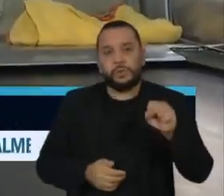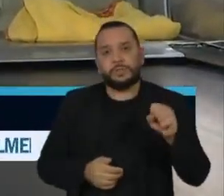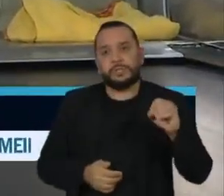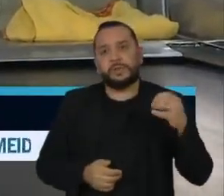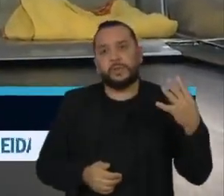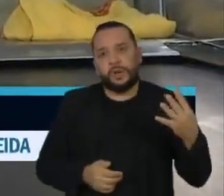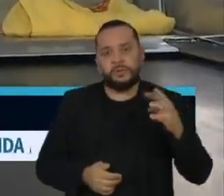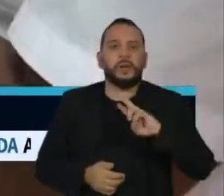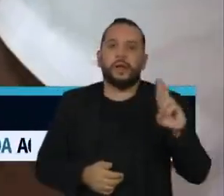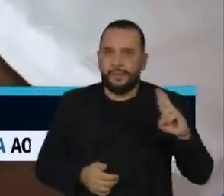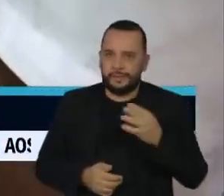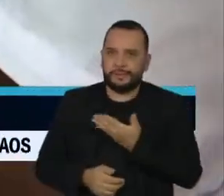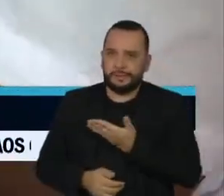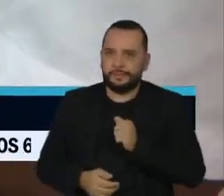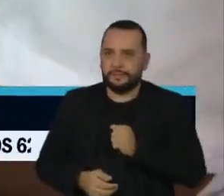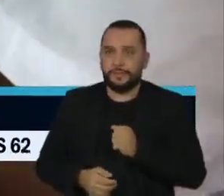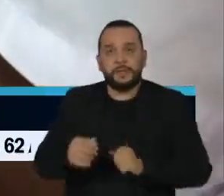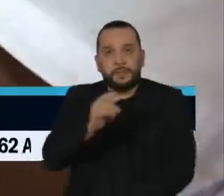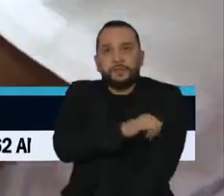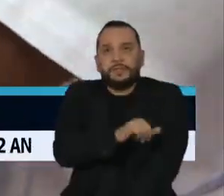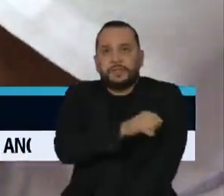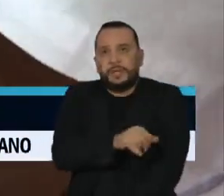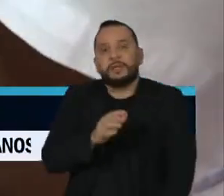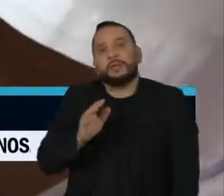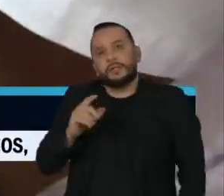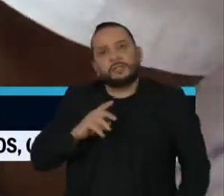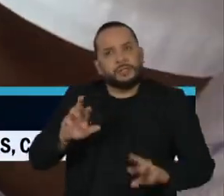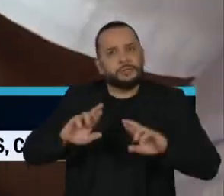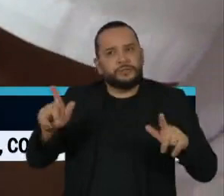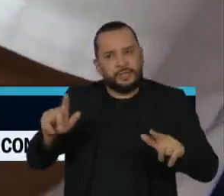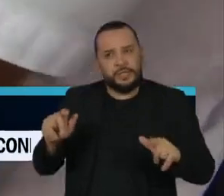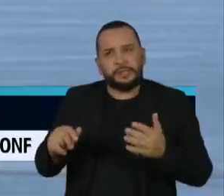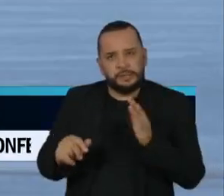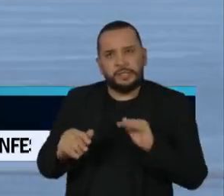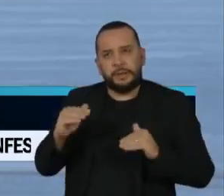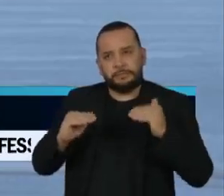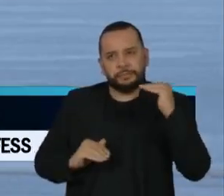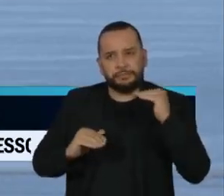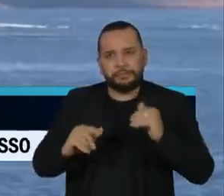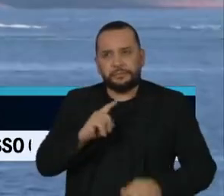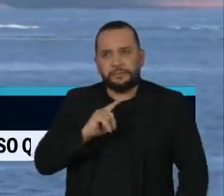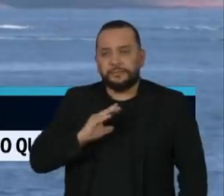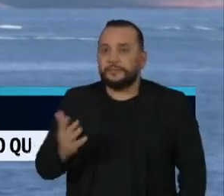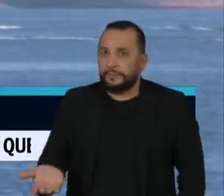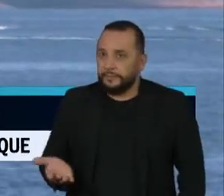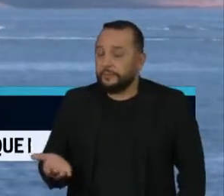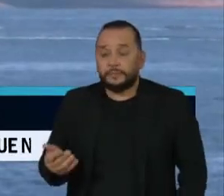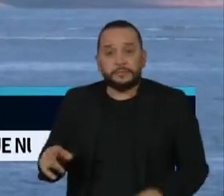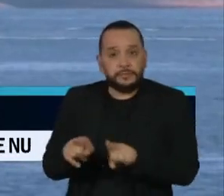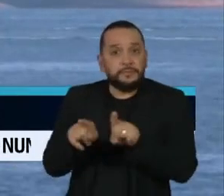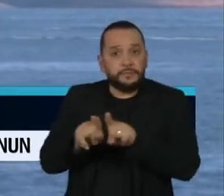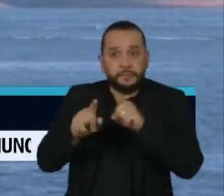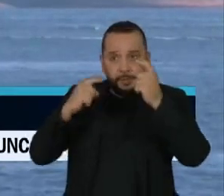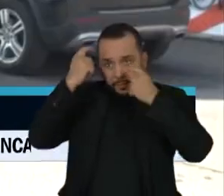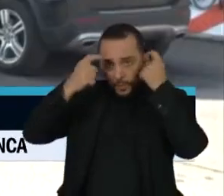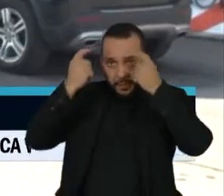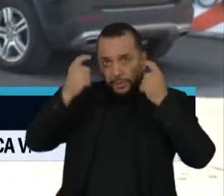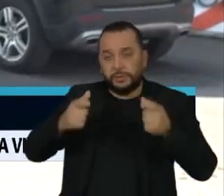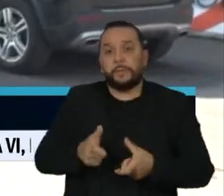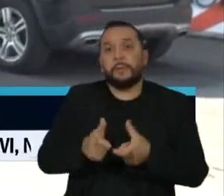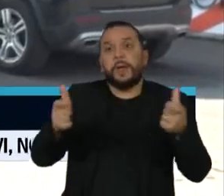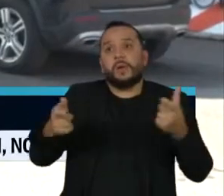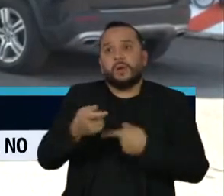por menos de 800 reais do Rio de Janeiro a diferença é parecida outra situação preocupante da macroeconomia